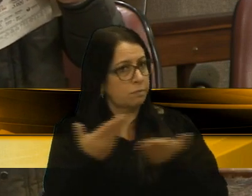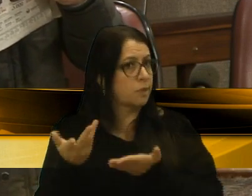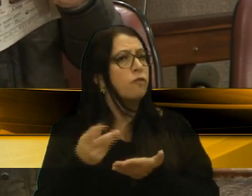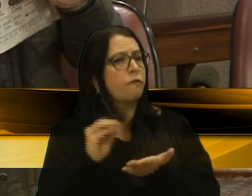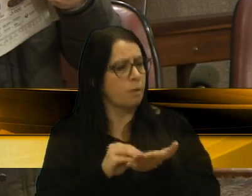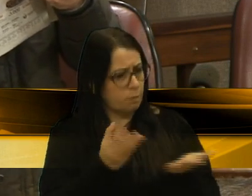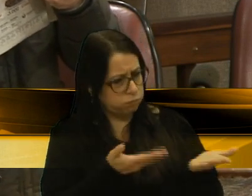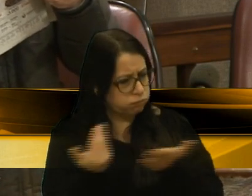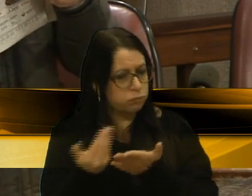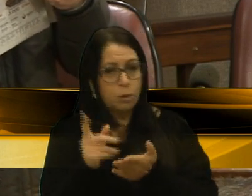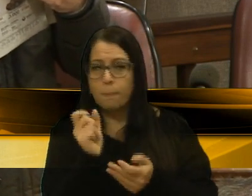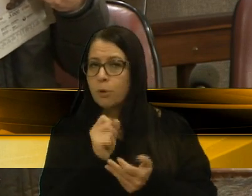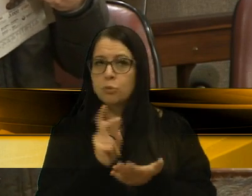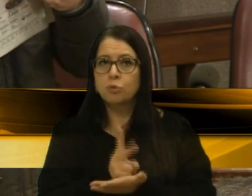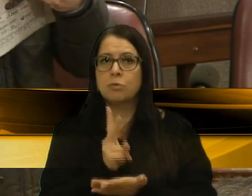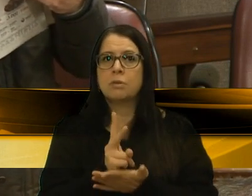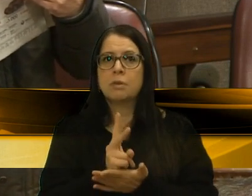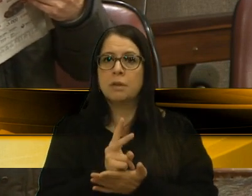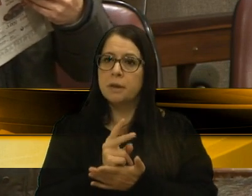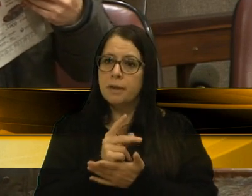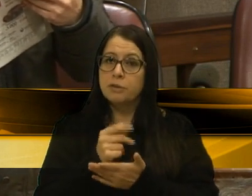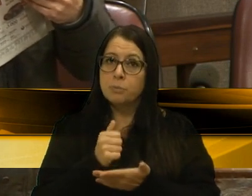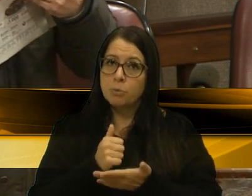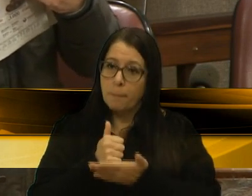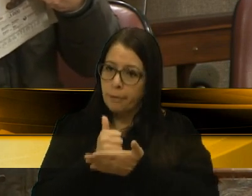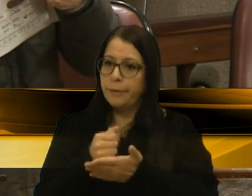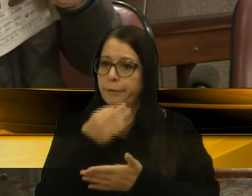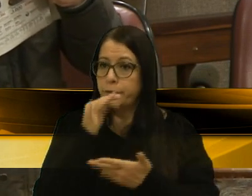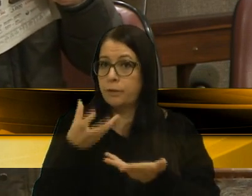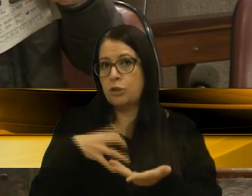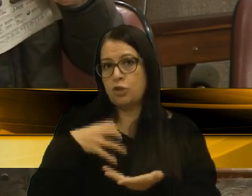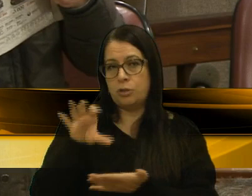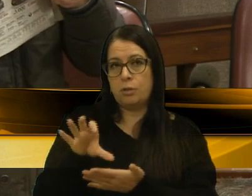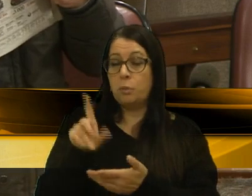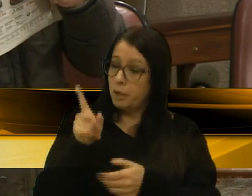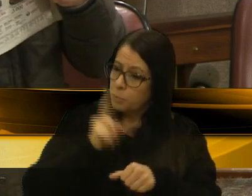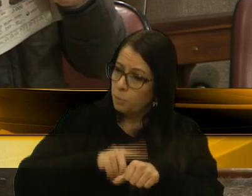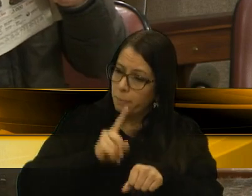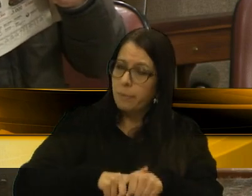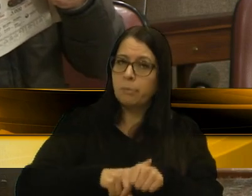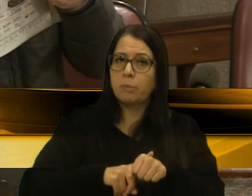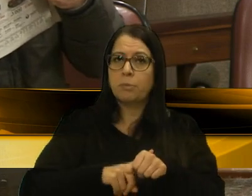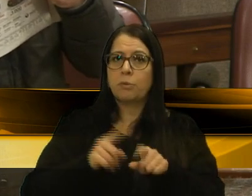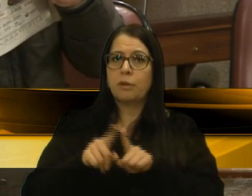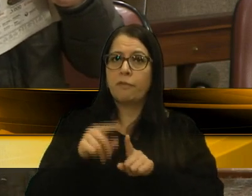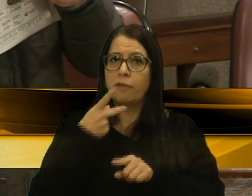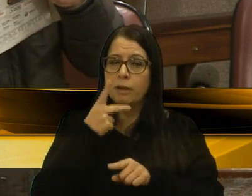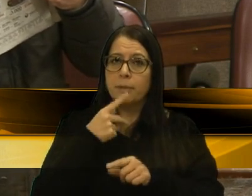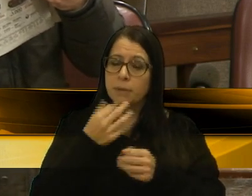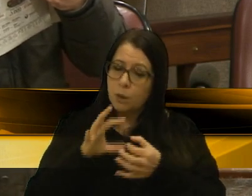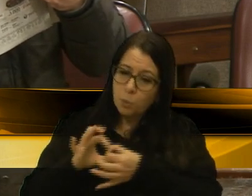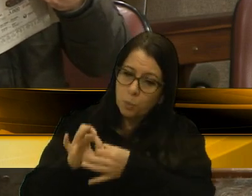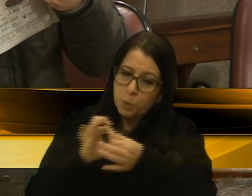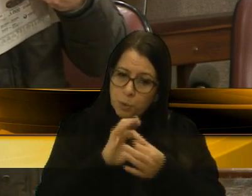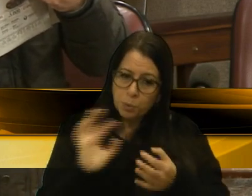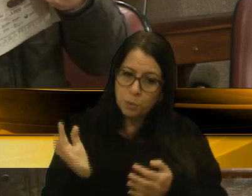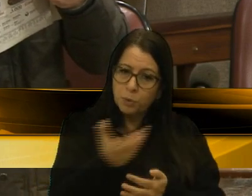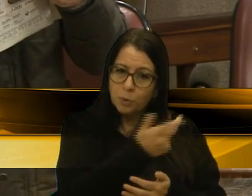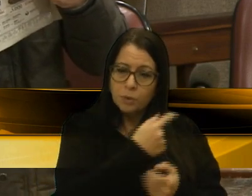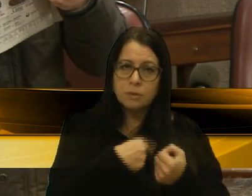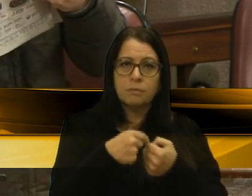Não dá para continuar carregando Caxias nas costas. Esse é o momento de entender que precisa se unir com todos os